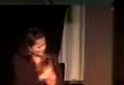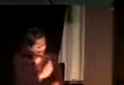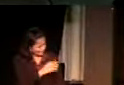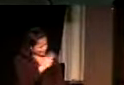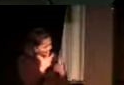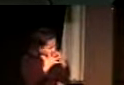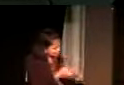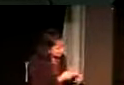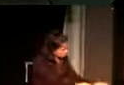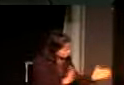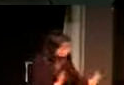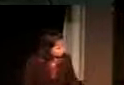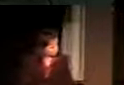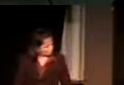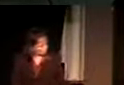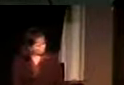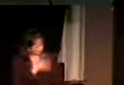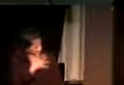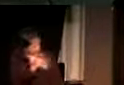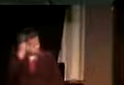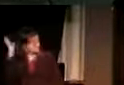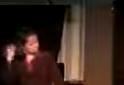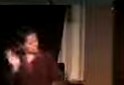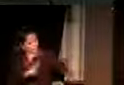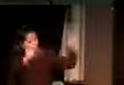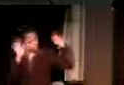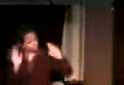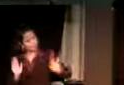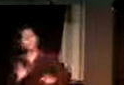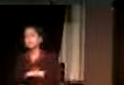para vocês se liga